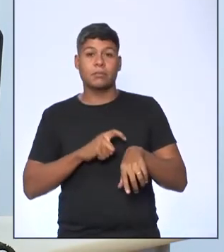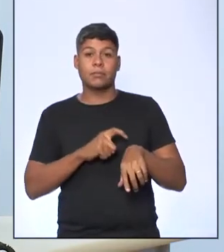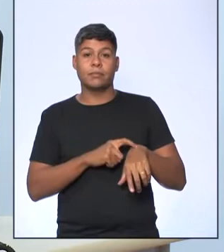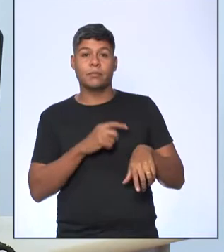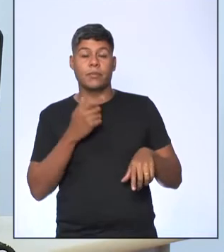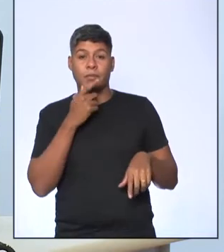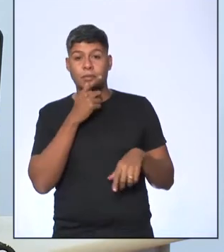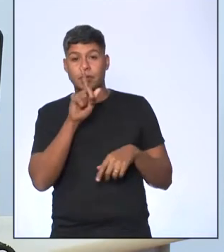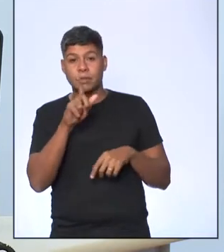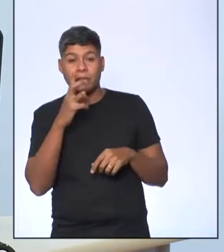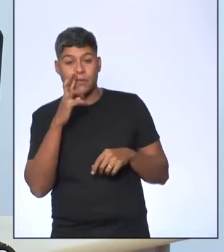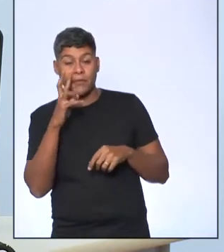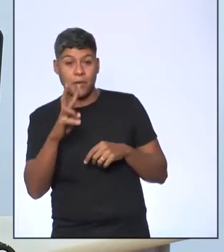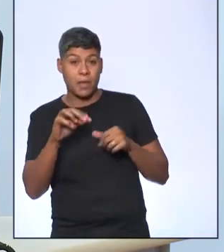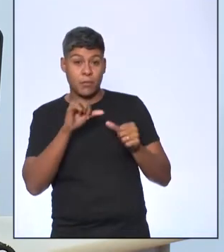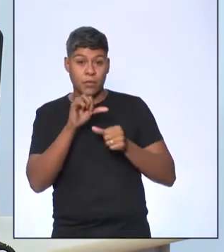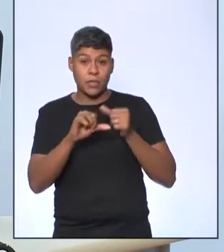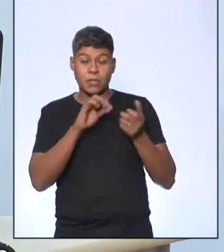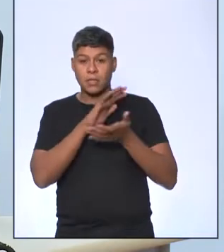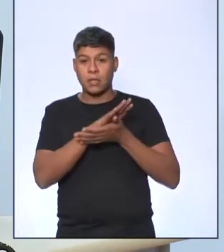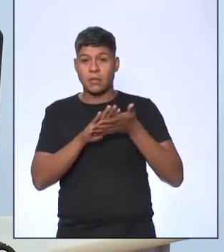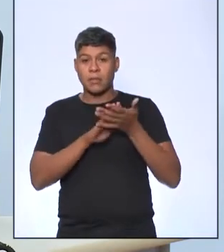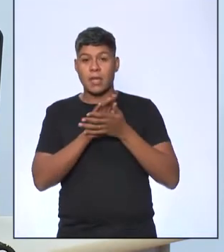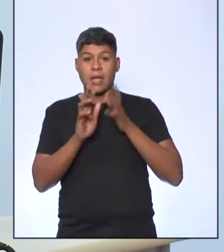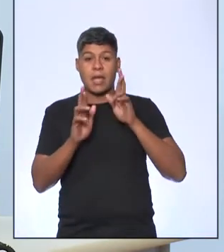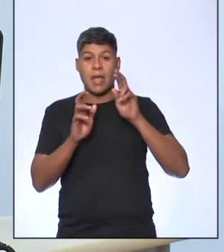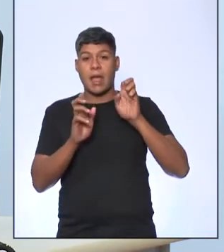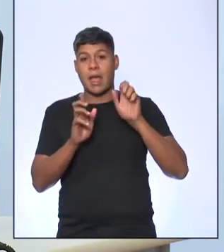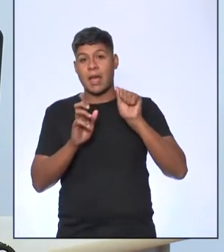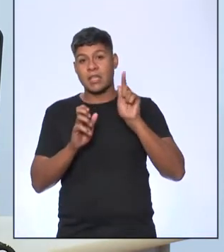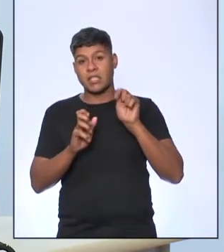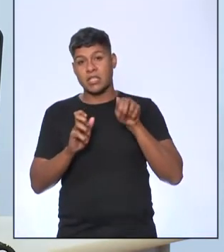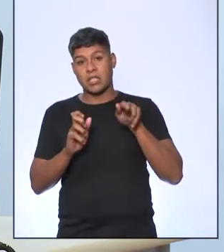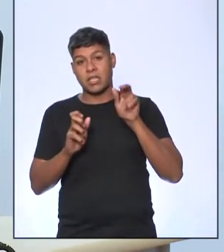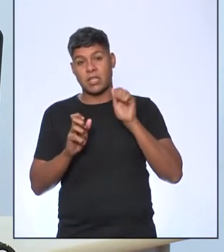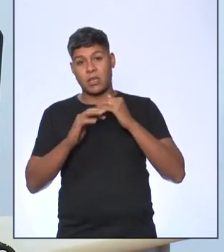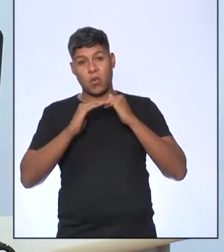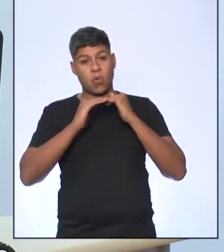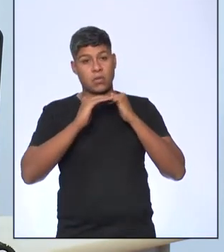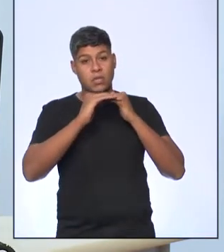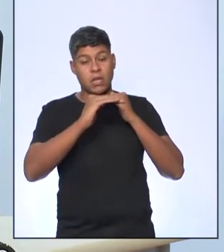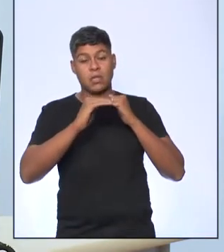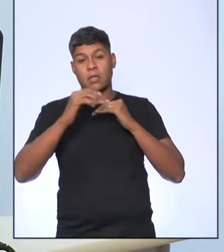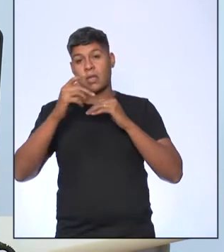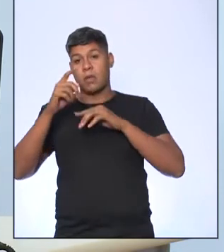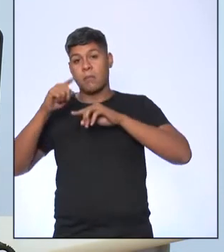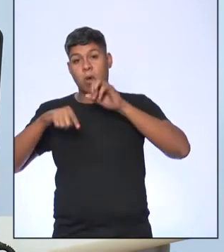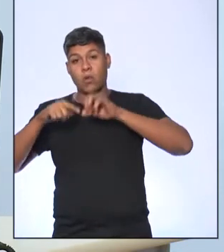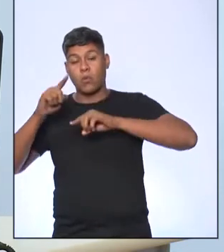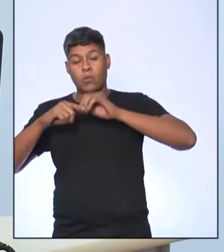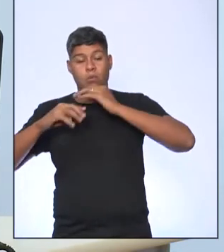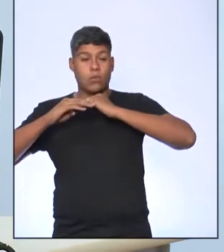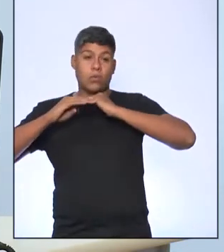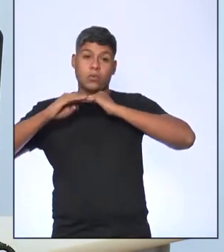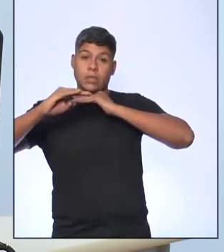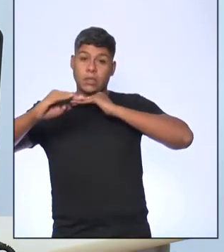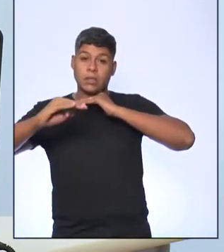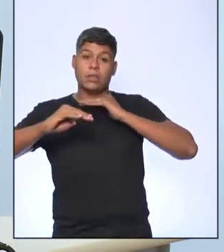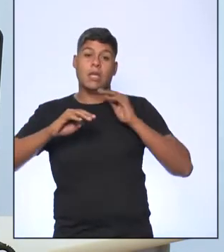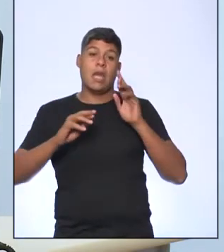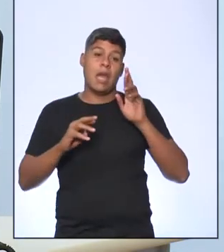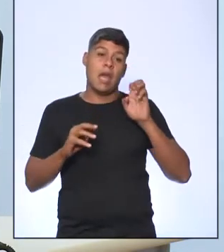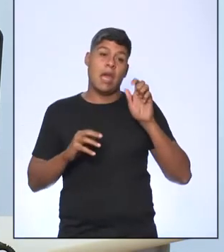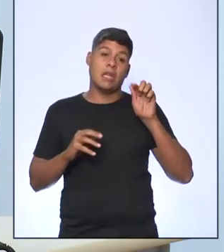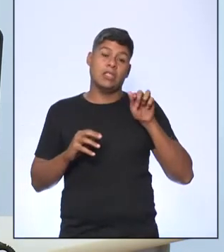gente não vai conseguir mais ver a alteração. O meu reagente ele fica constante, o meu produto ele também fica constante. Reagente